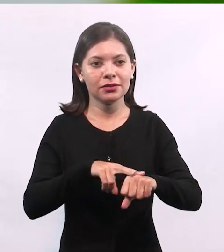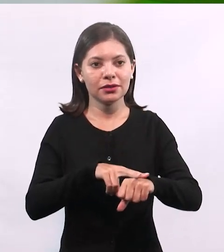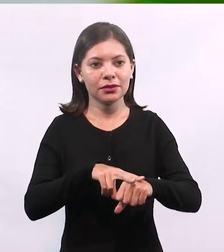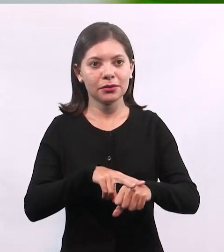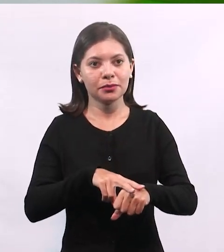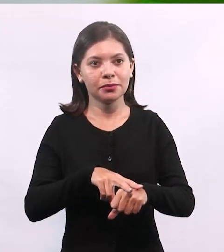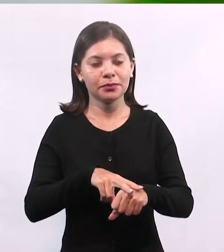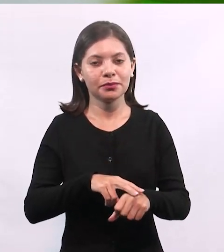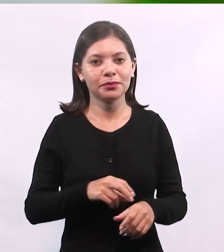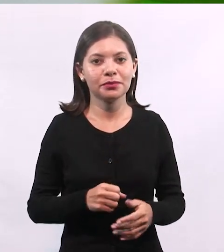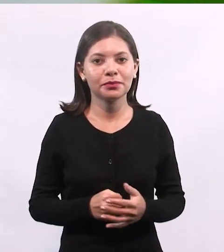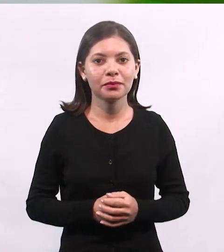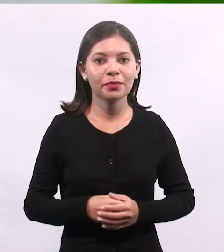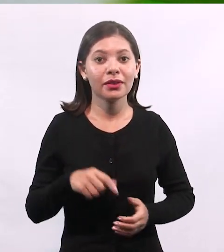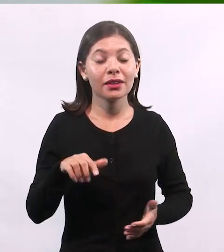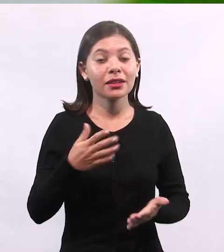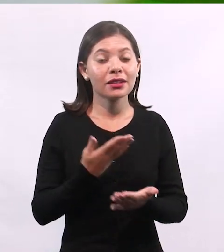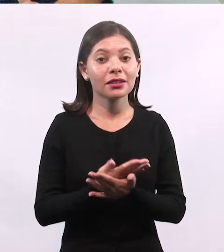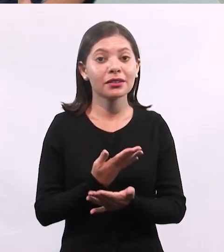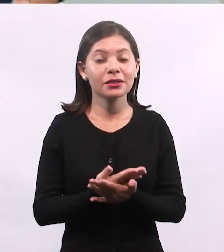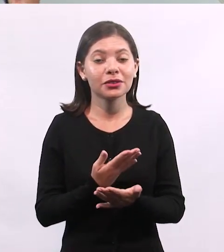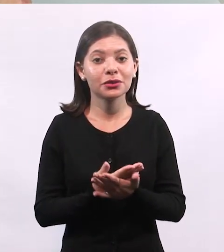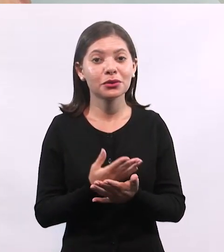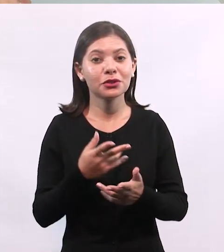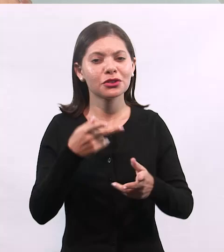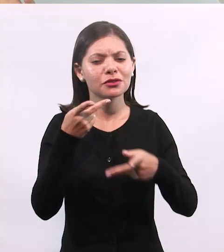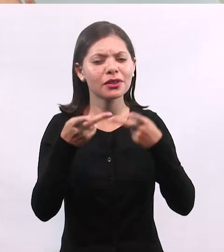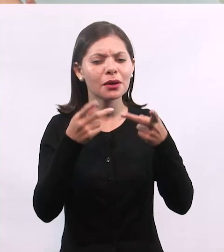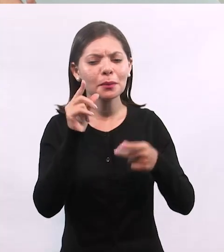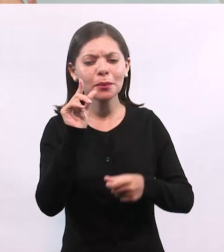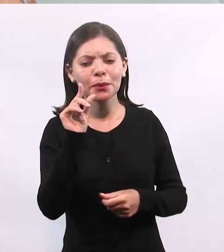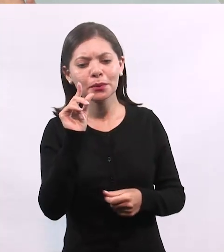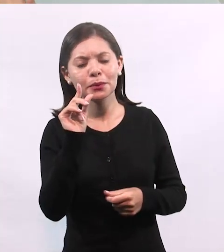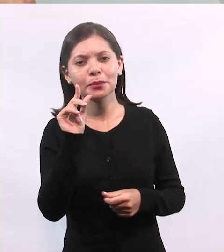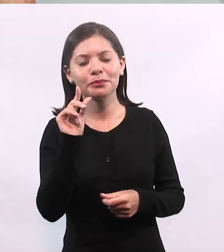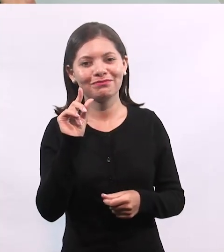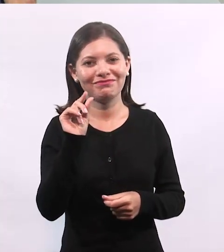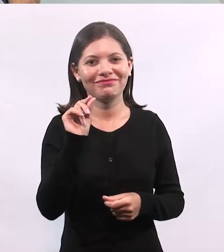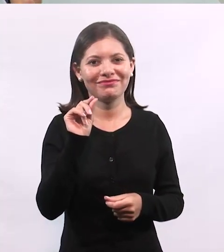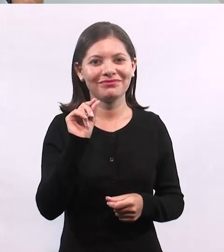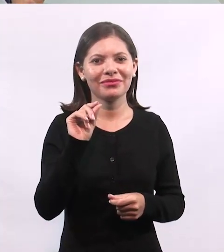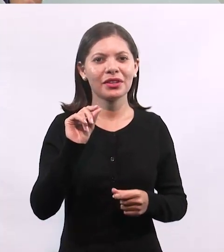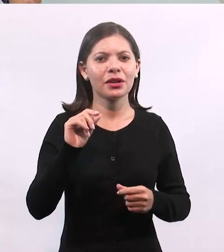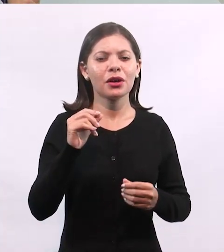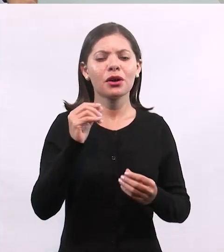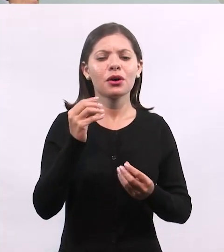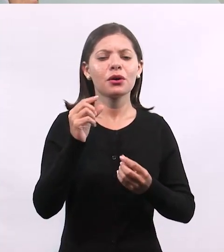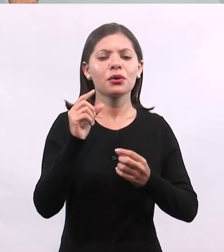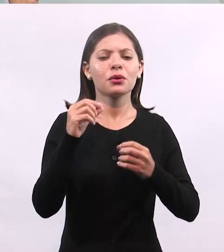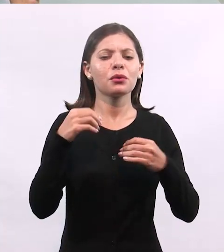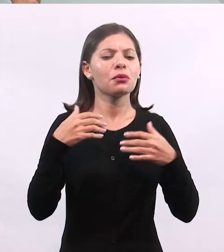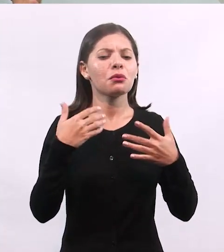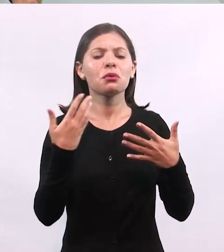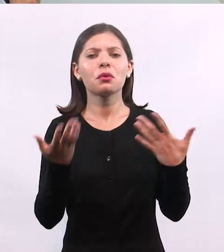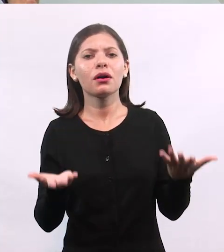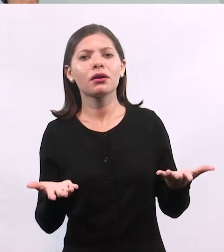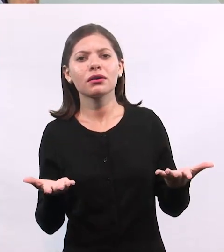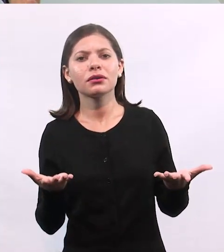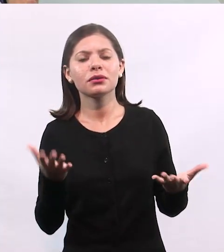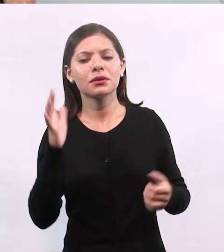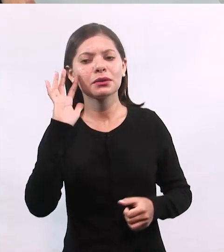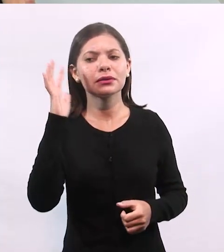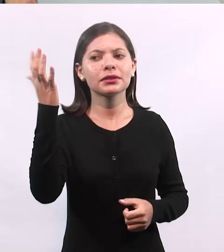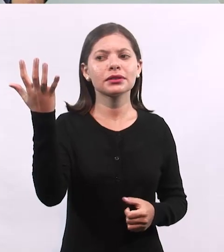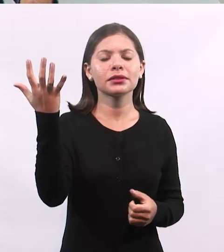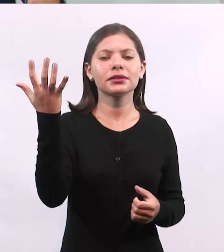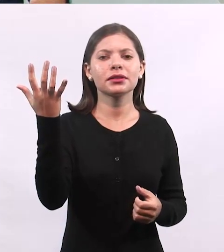verde na aula de hoje a gente vai falar um pouco sobre probabilidade Qual é a chance de um evento acontecer